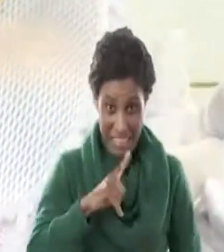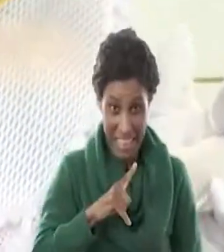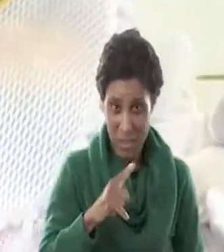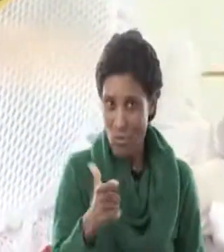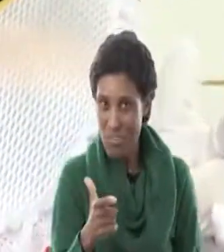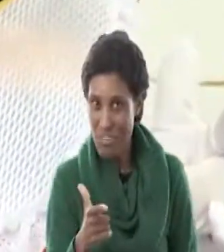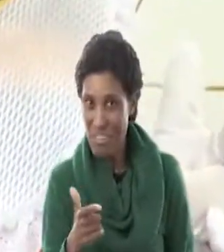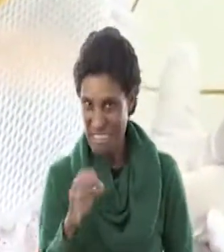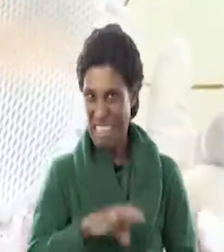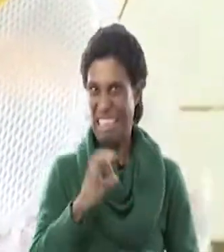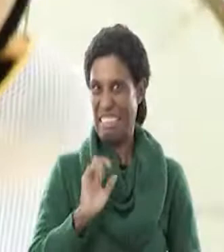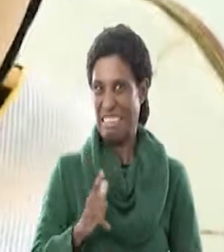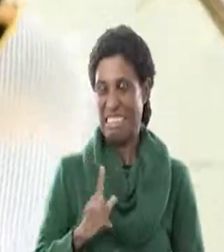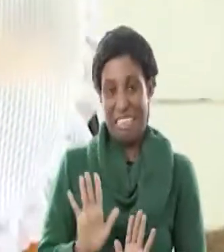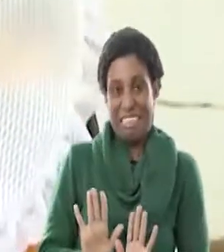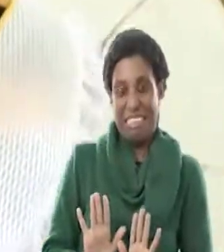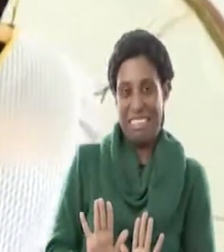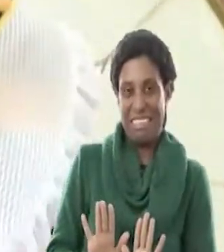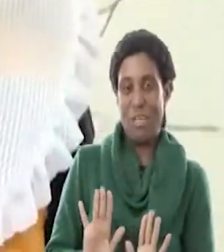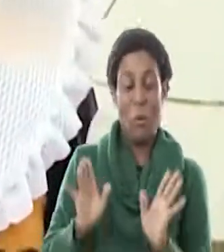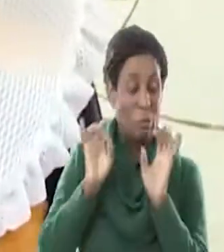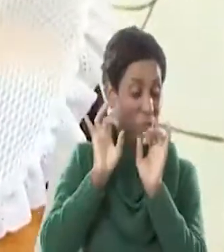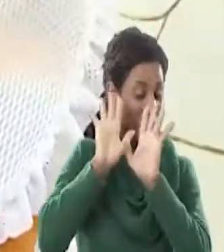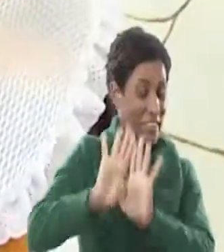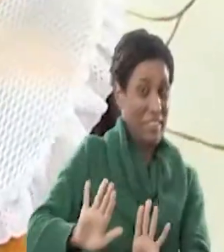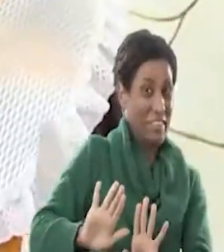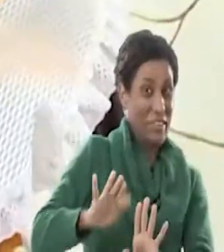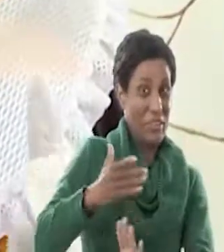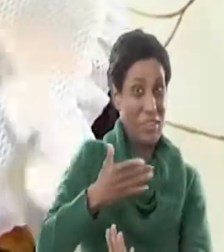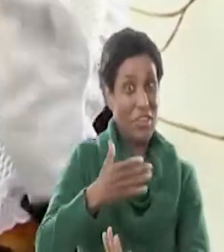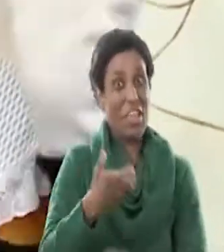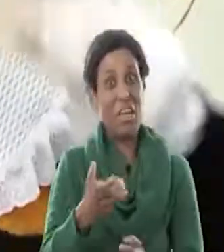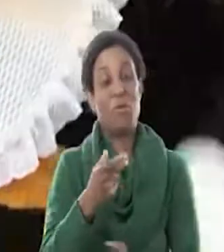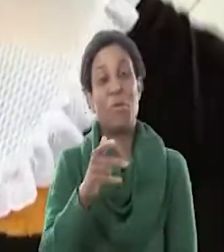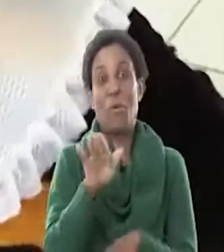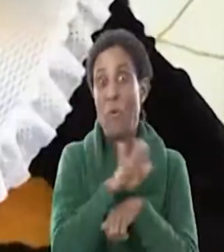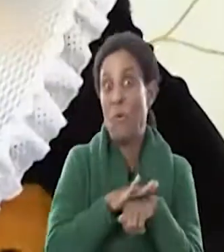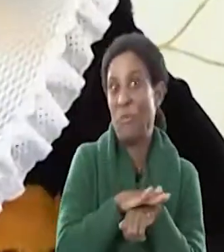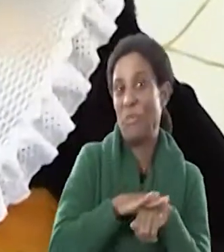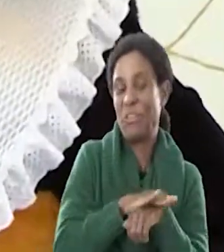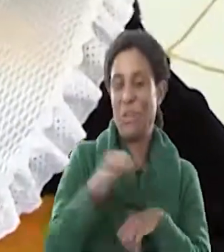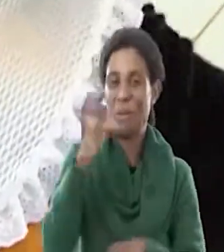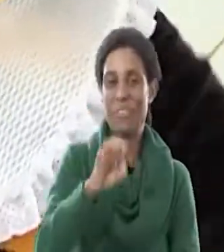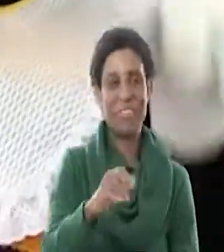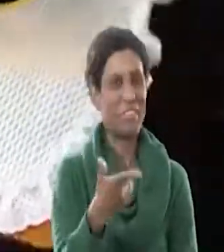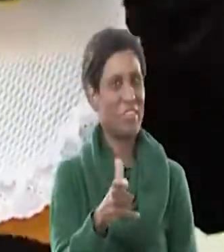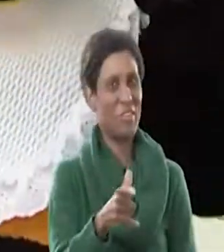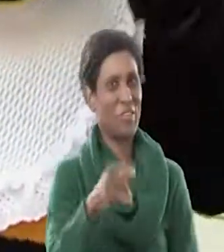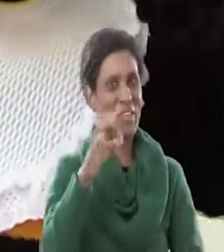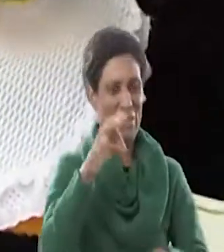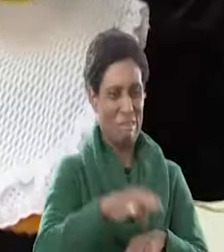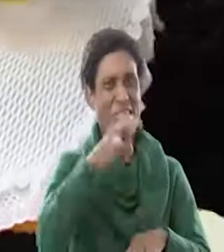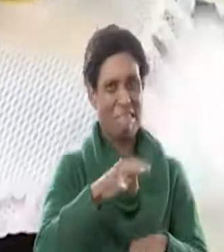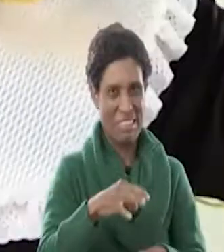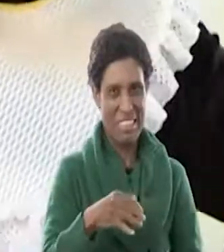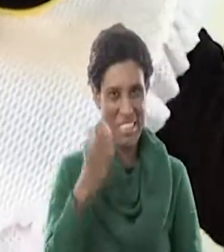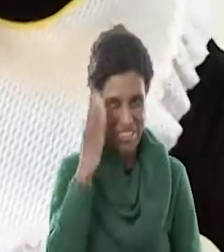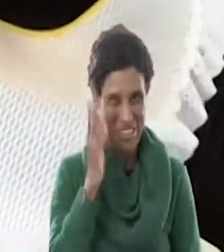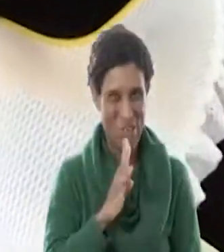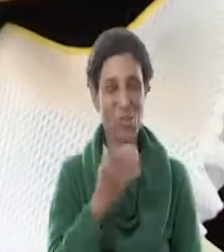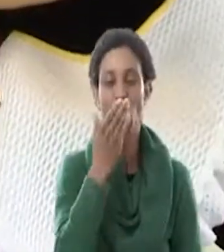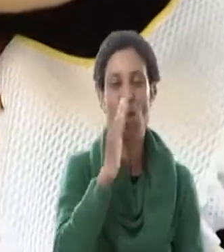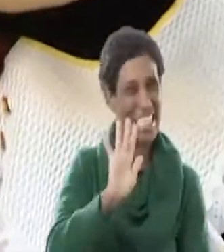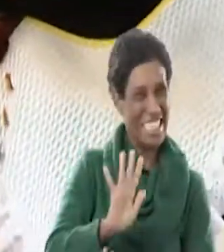ferrão? Tem ferrão? Então tá, então te larguei de mão porque eu quero falar com abelhas sem ferrão que eu sei que tem